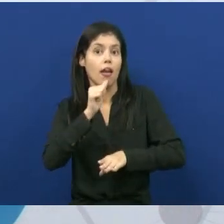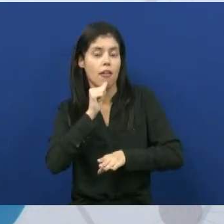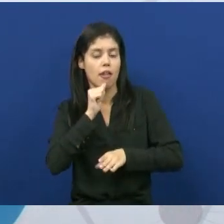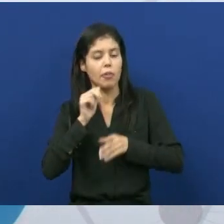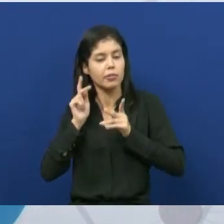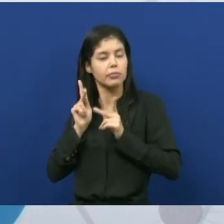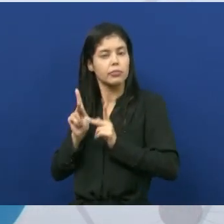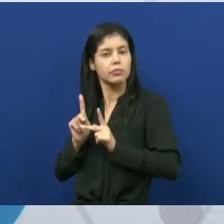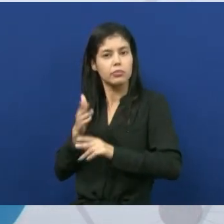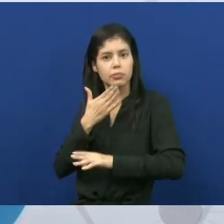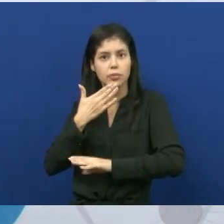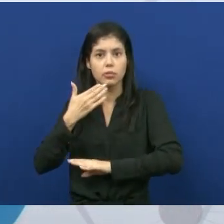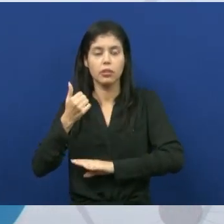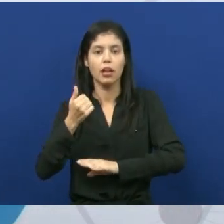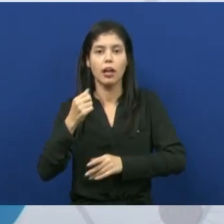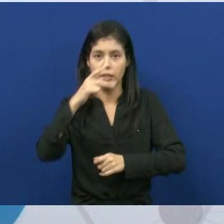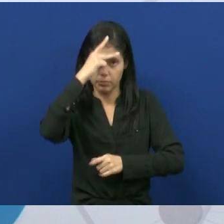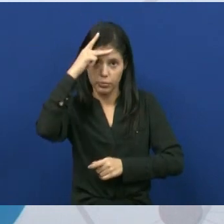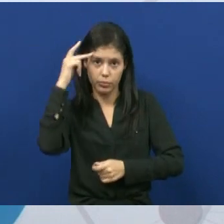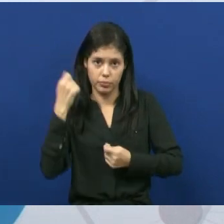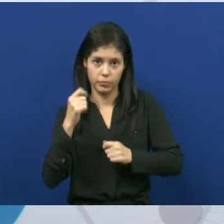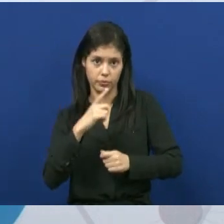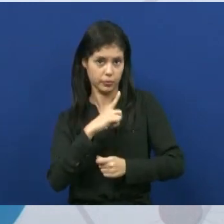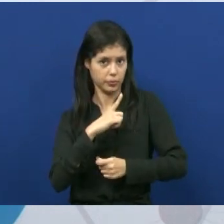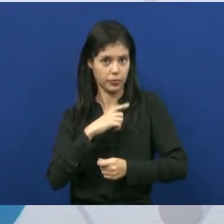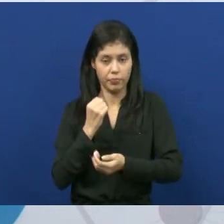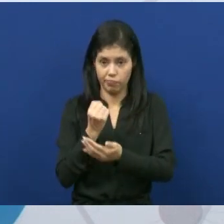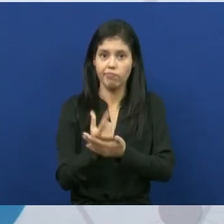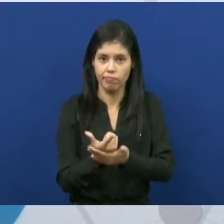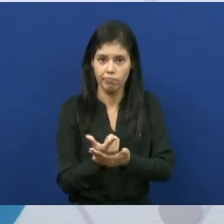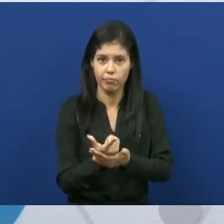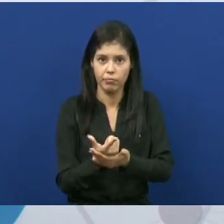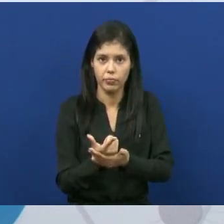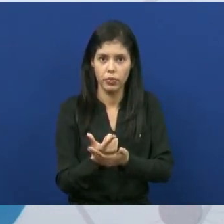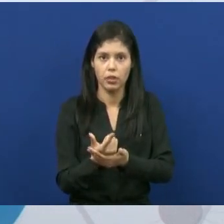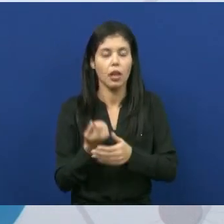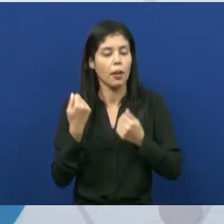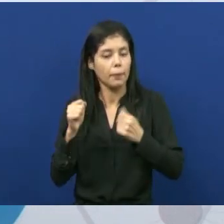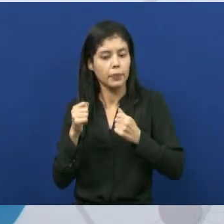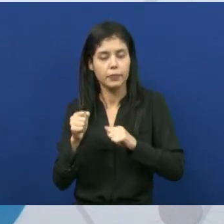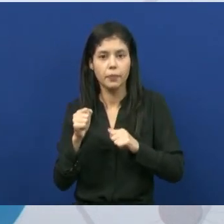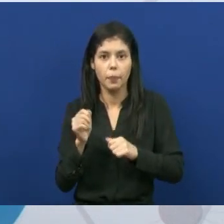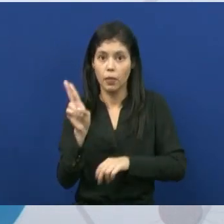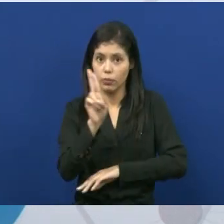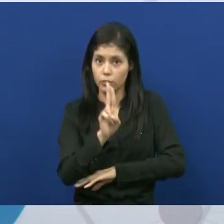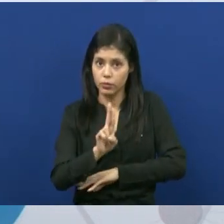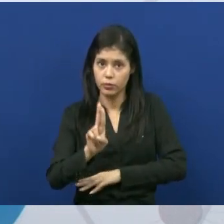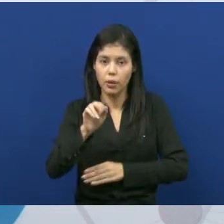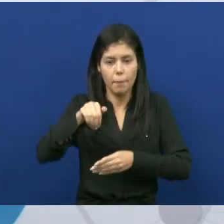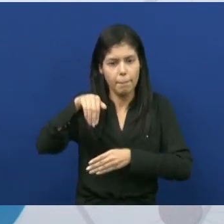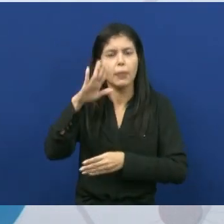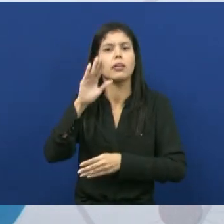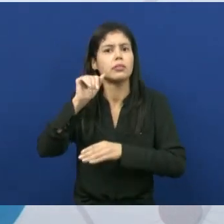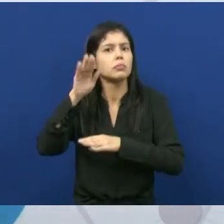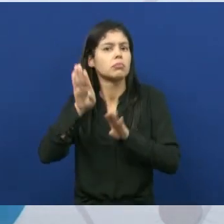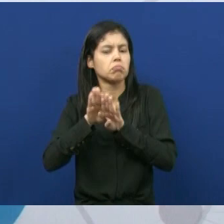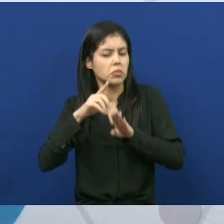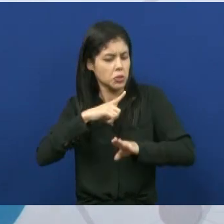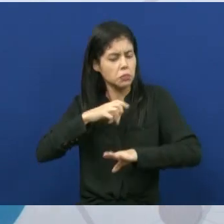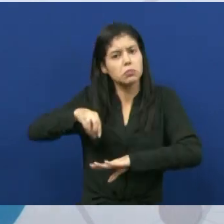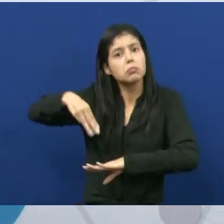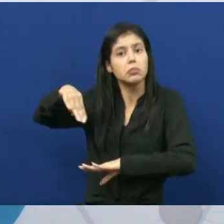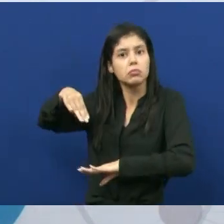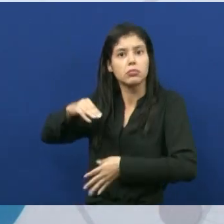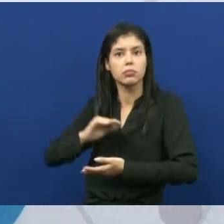mais formais as pessoas precisavam de ter algo para comprar e foram precisando que usar mais e mais da